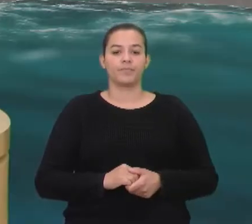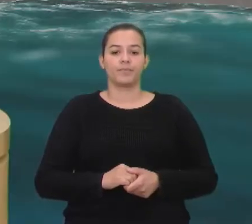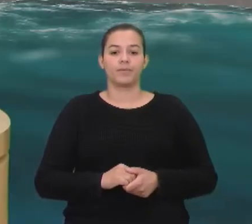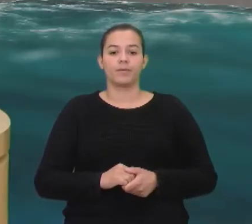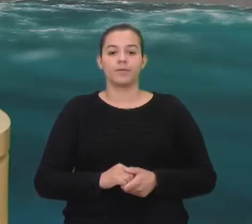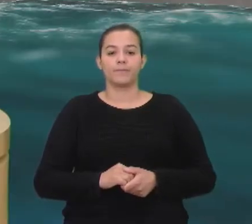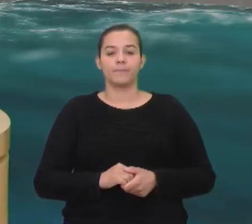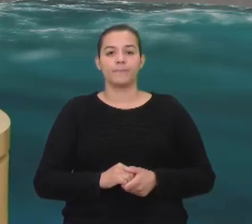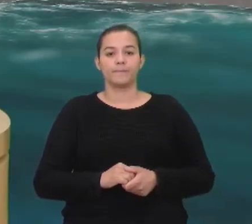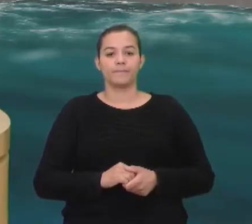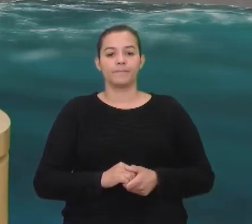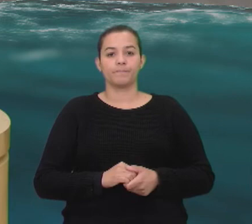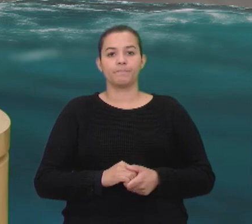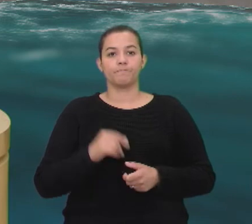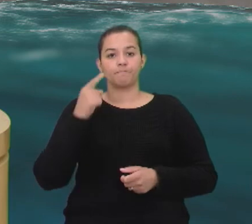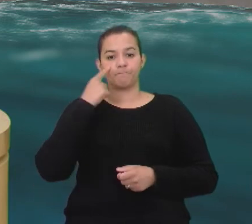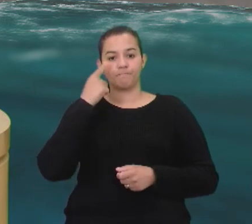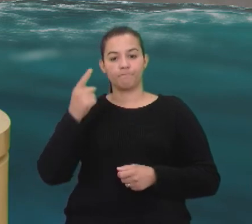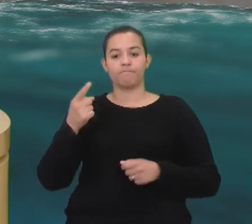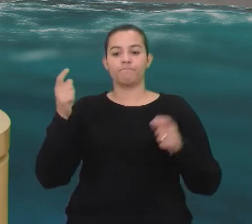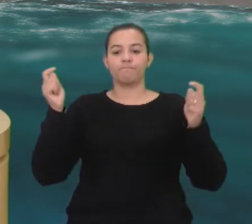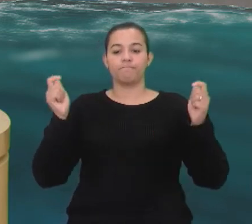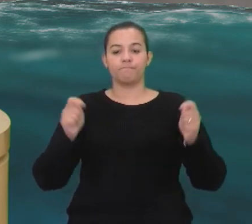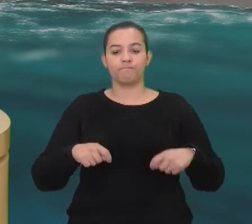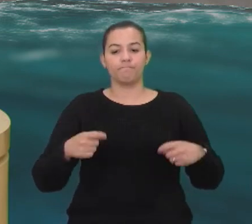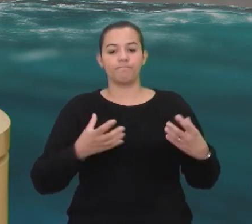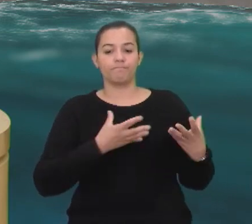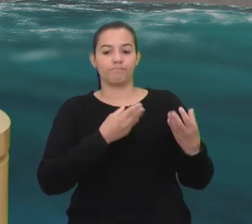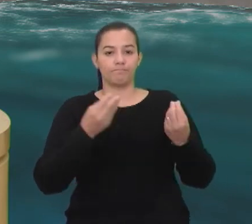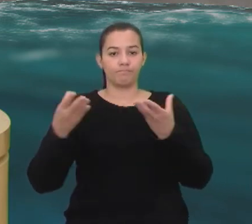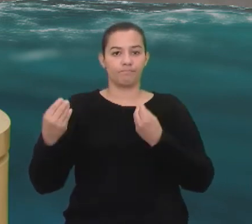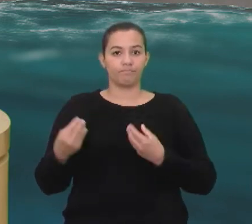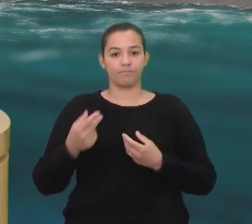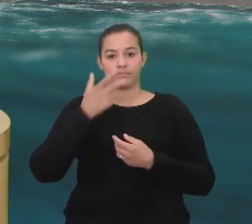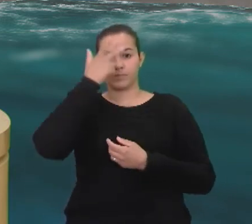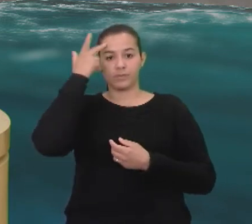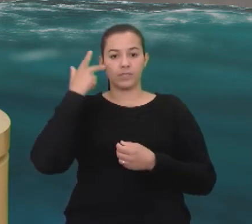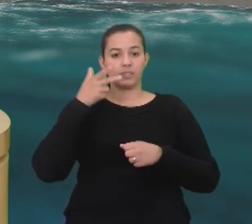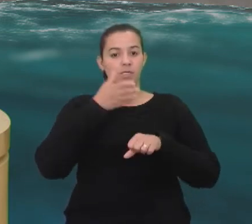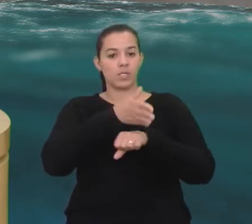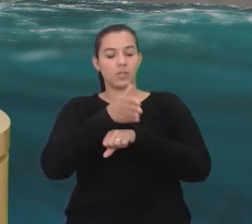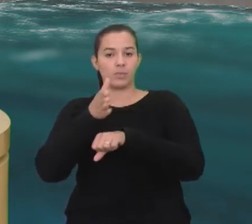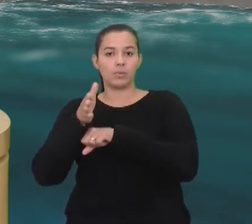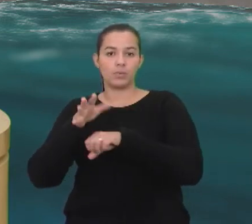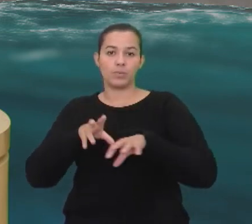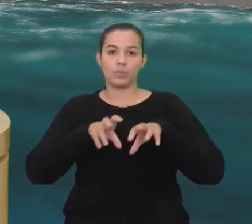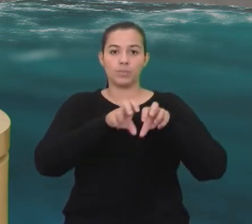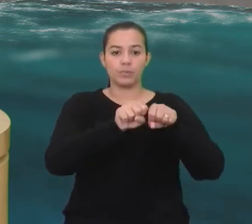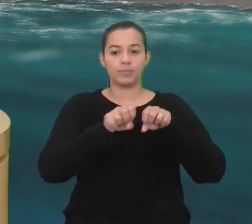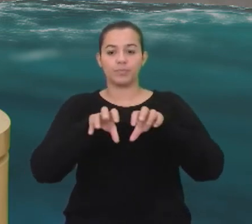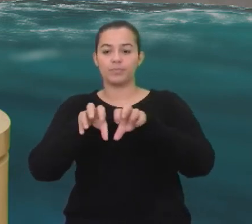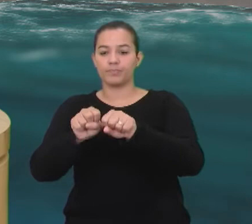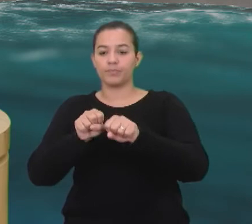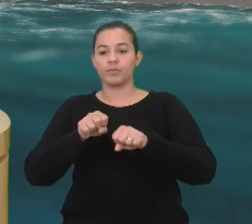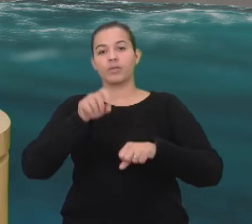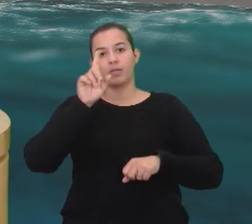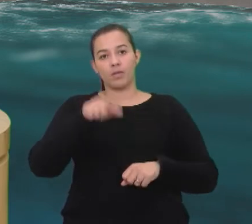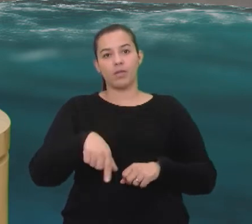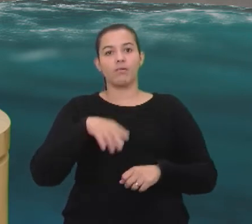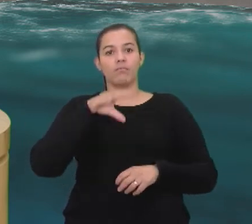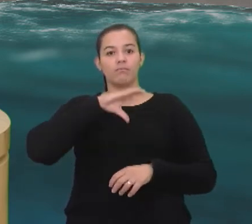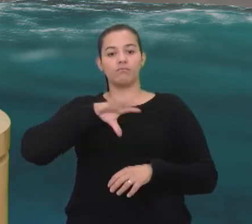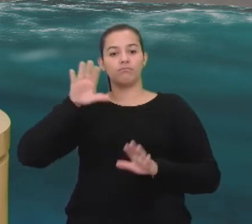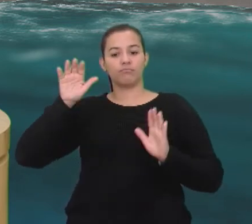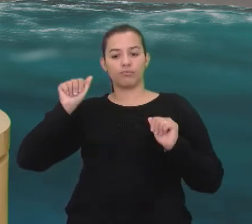pouquinho. Na verdade, assim, as maiores partes territoriais, quem conquistou foi justamente Portugal e